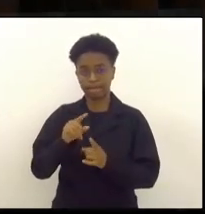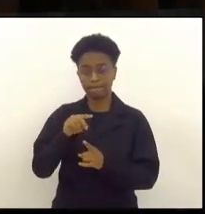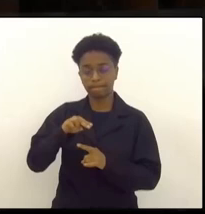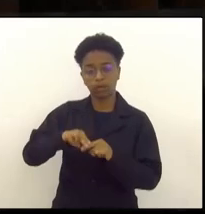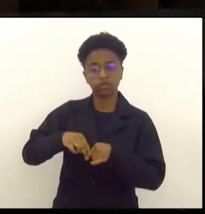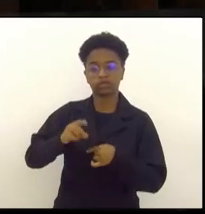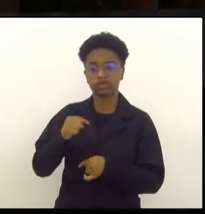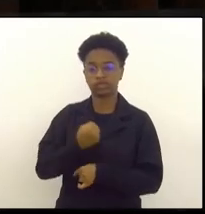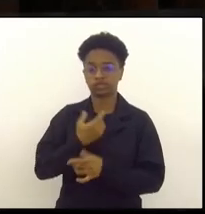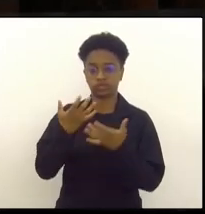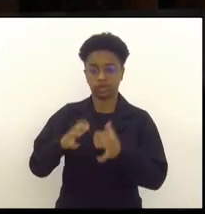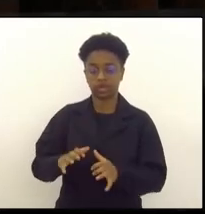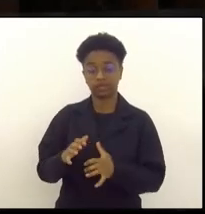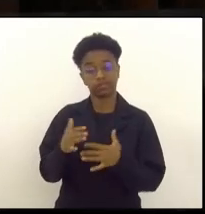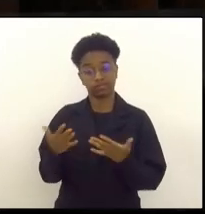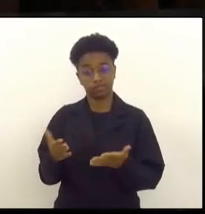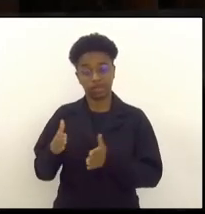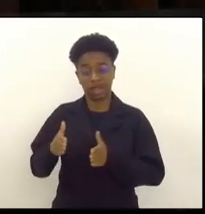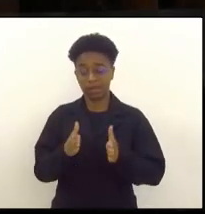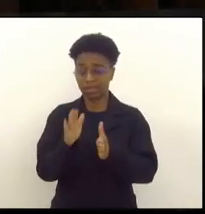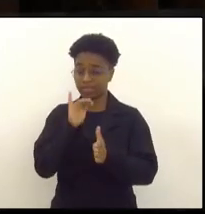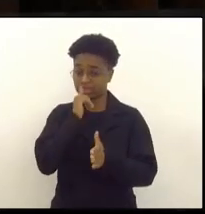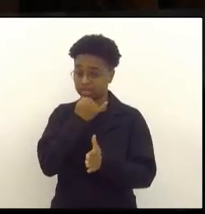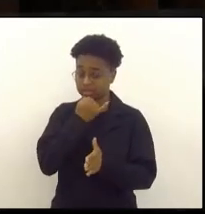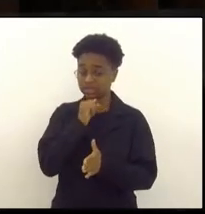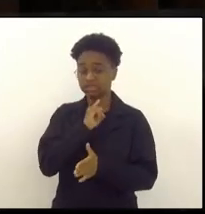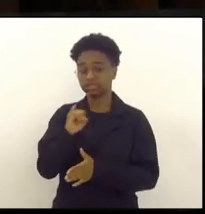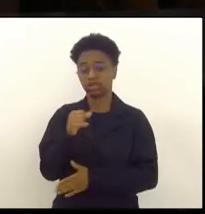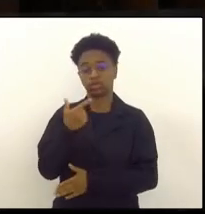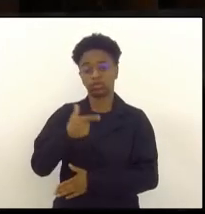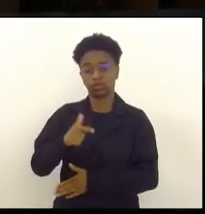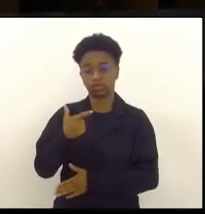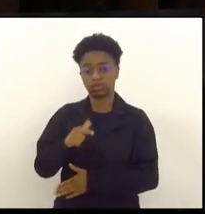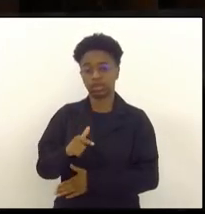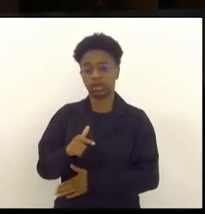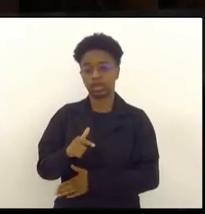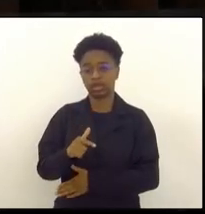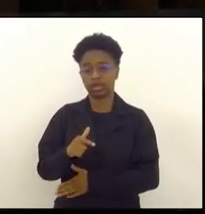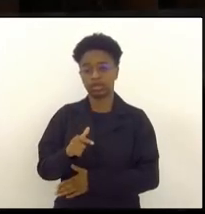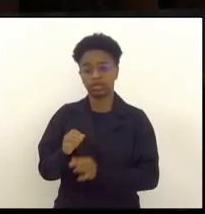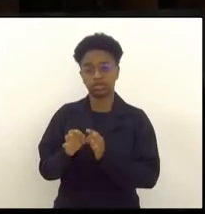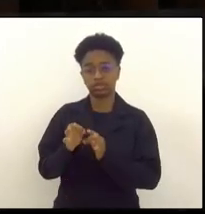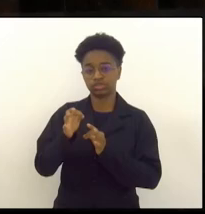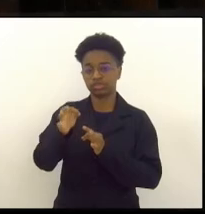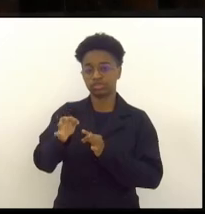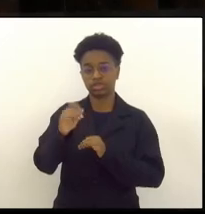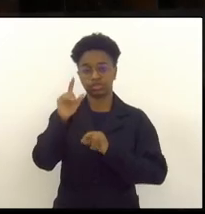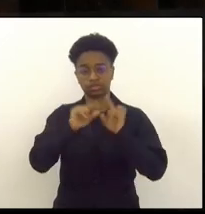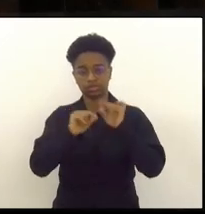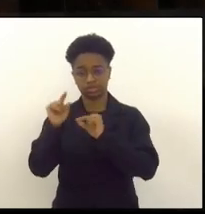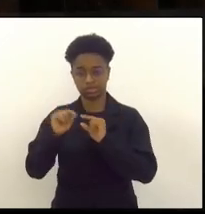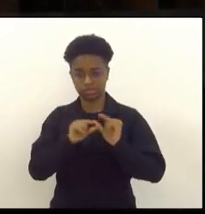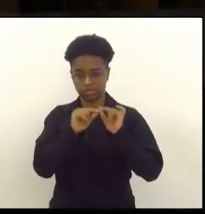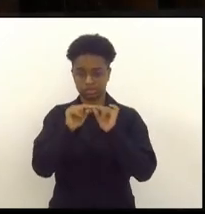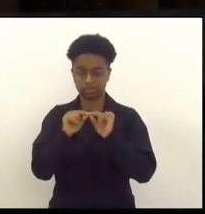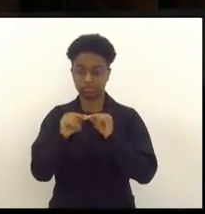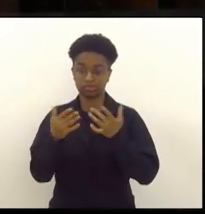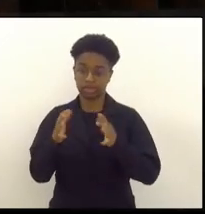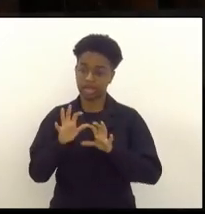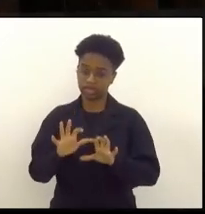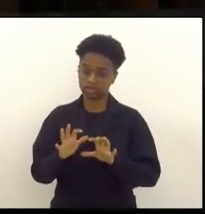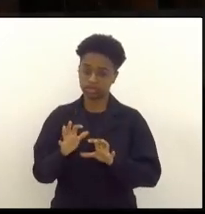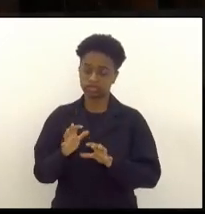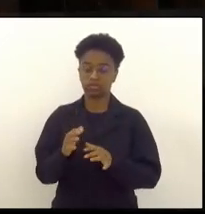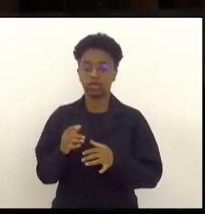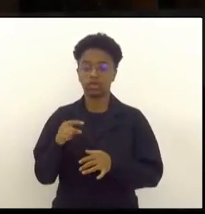Que tristes os caminhos, se não fora a presença distante das estrelas. É isso. Então